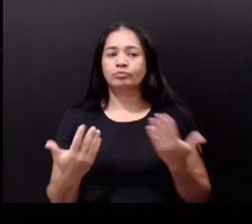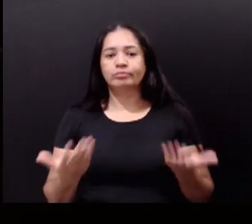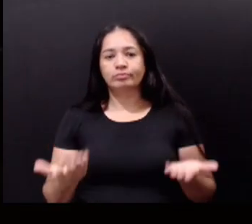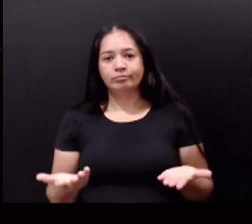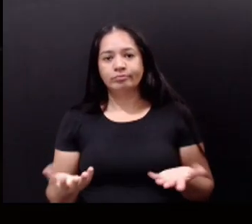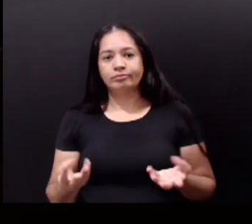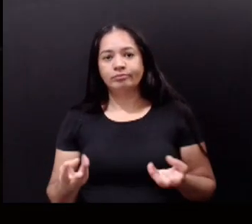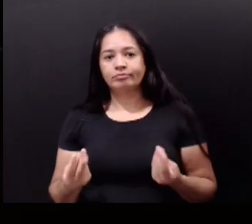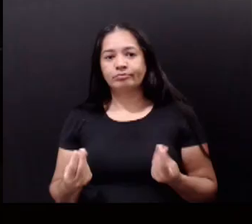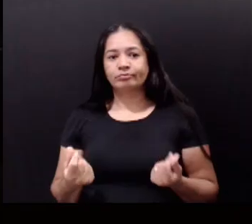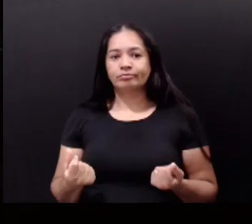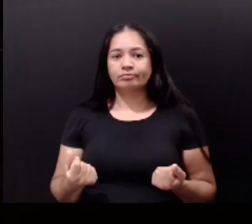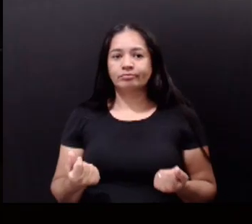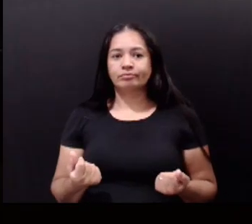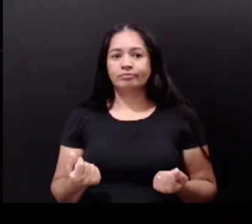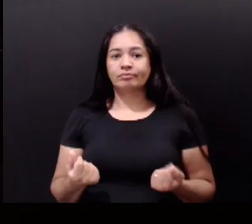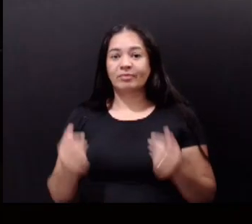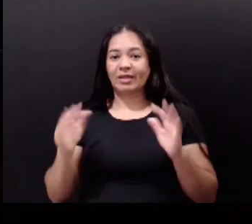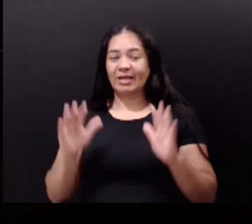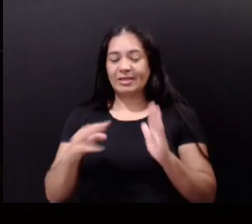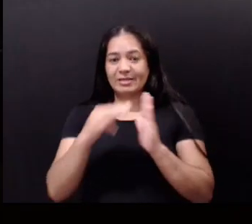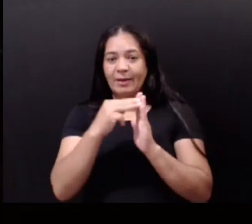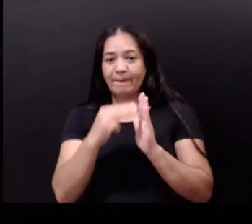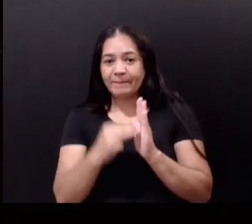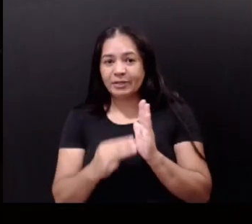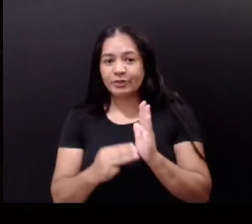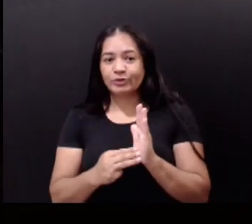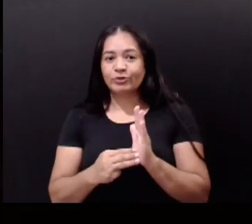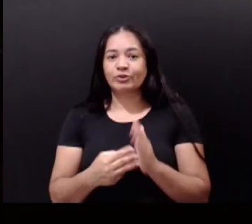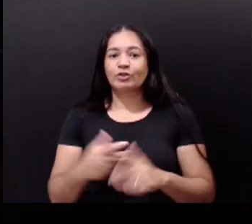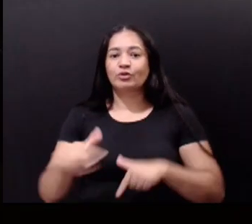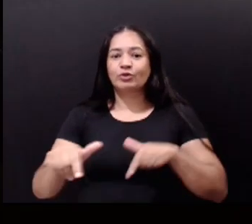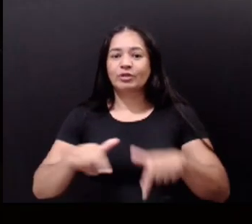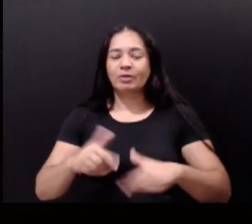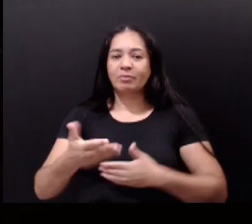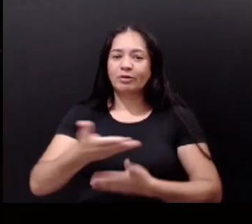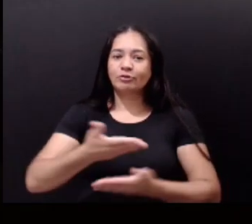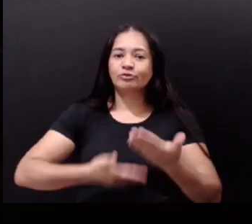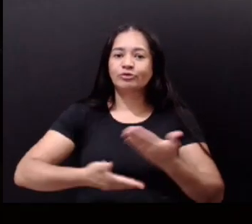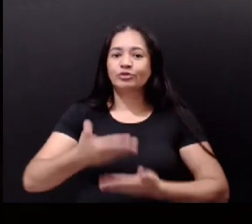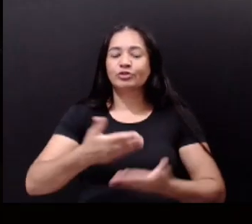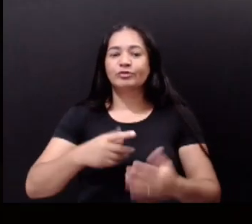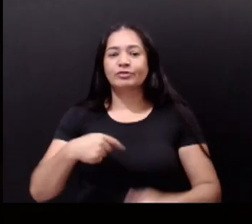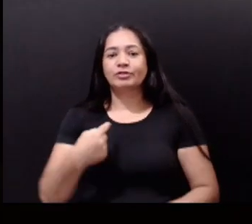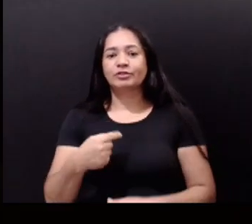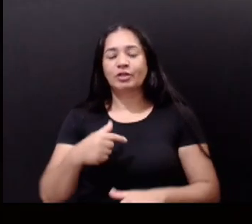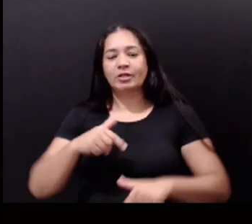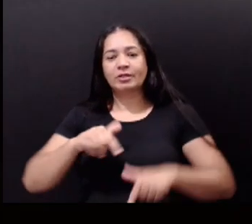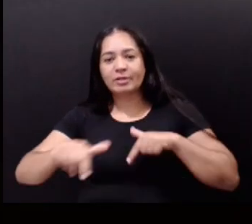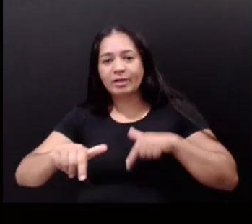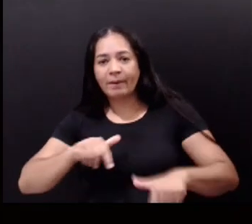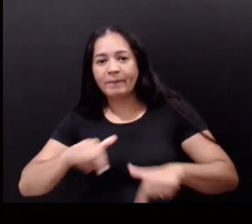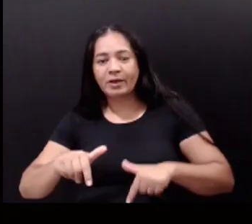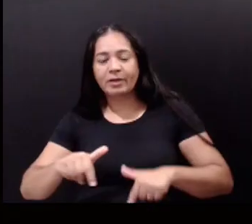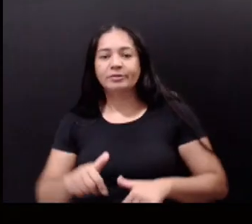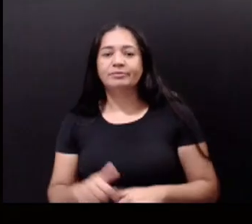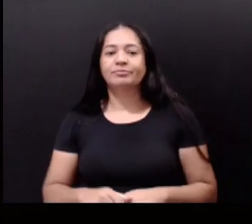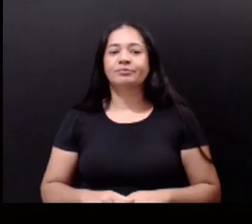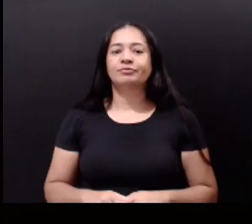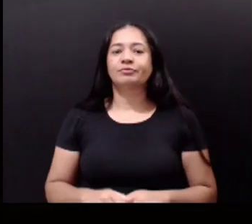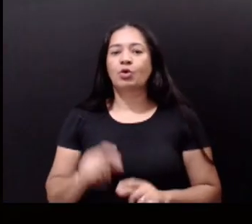essa metodologia do serviço de convivência. E aí a gente trabalha com percursos, que a gente chama, né? Que são